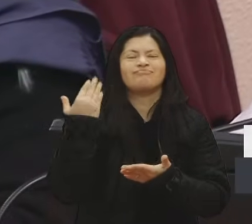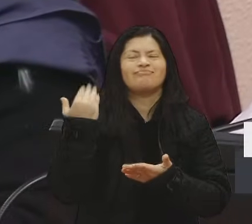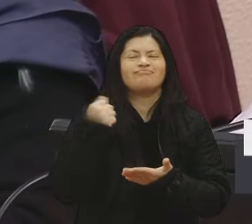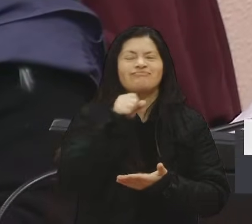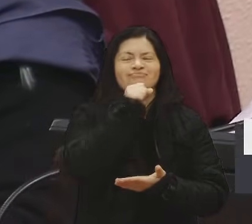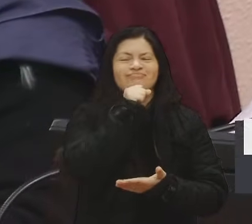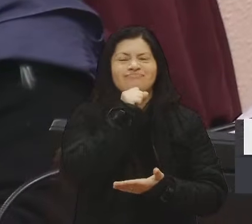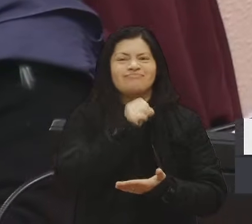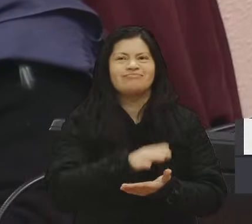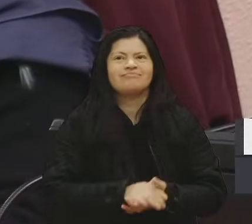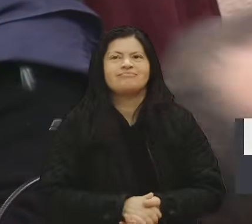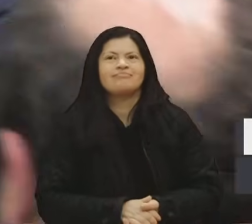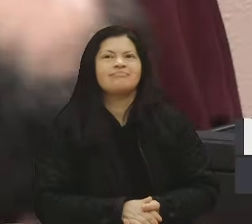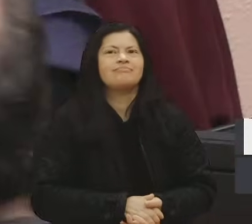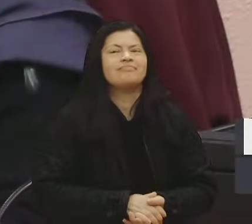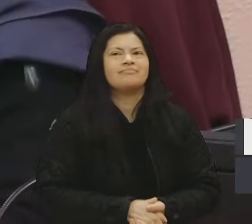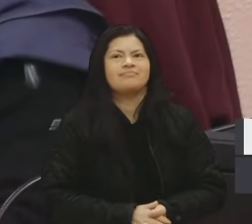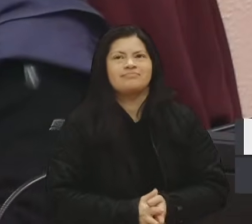secundarista,